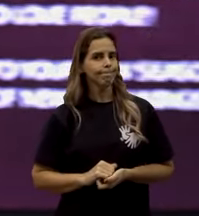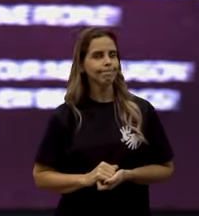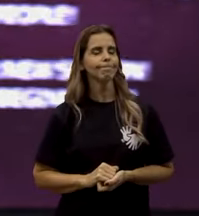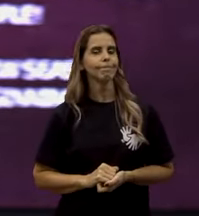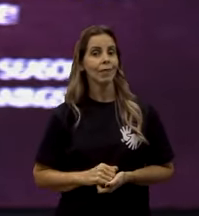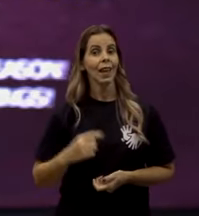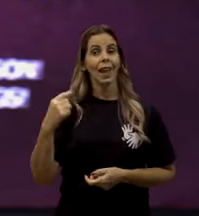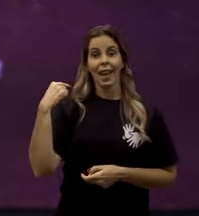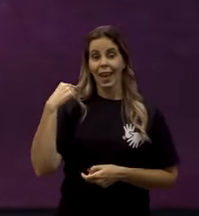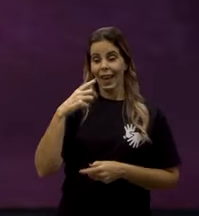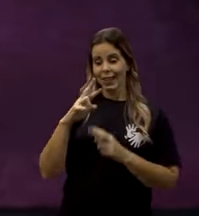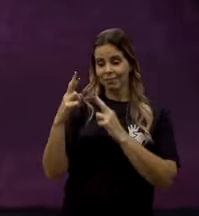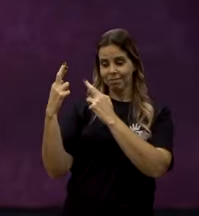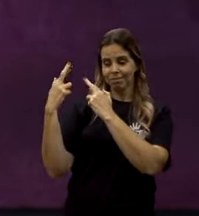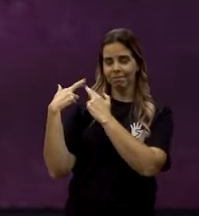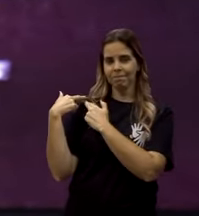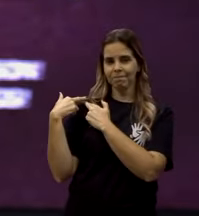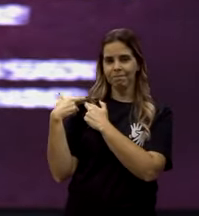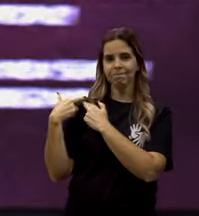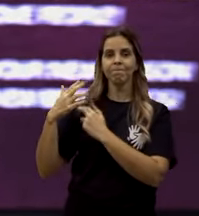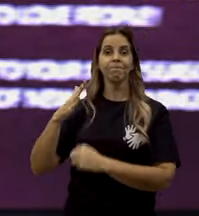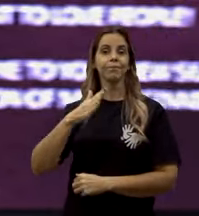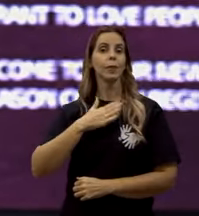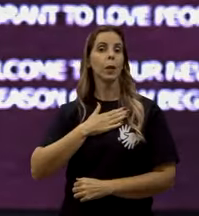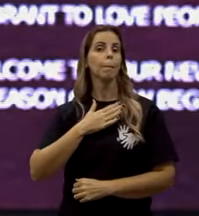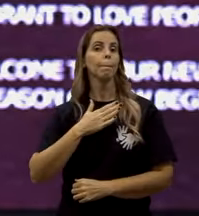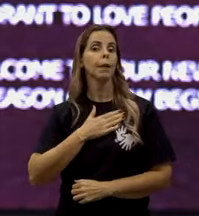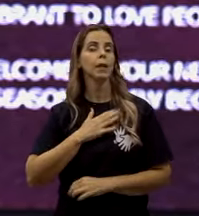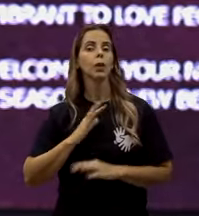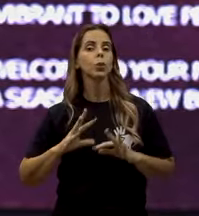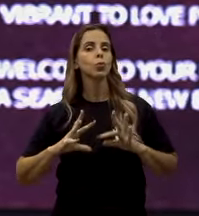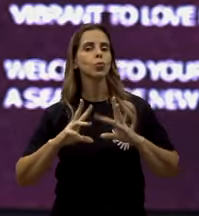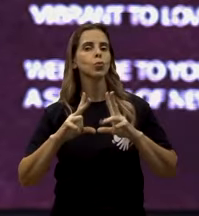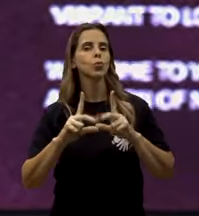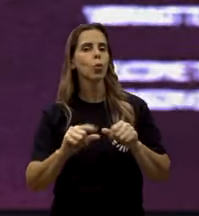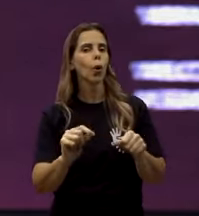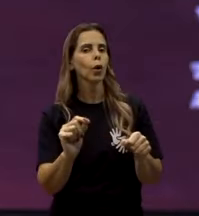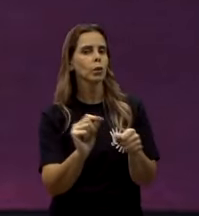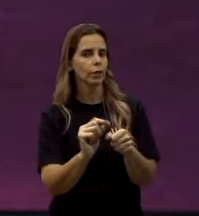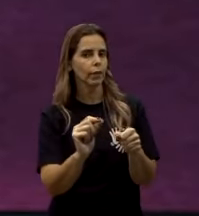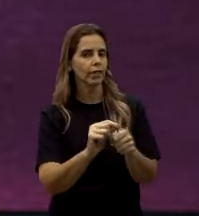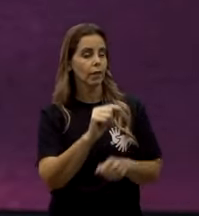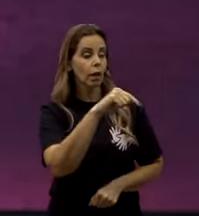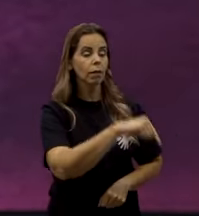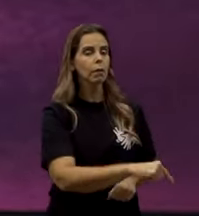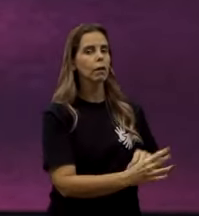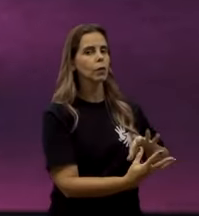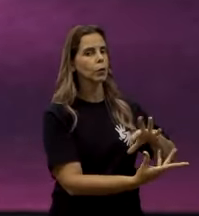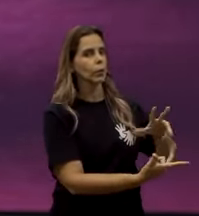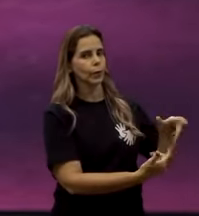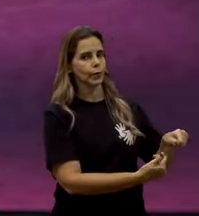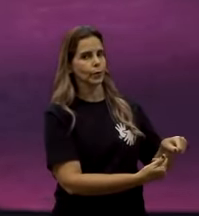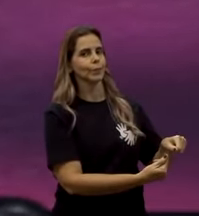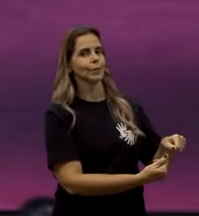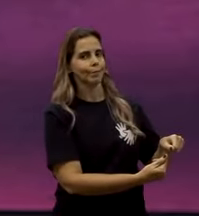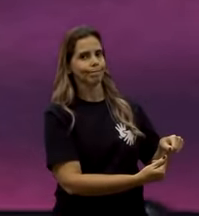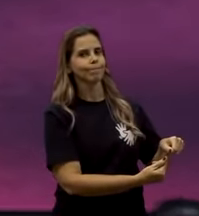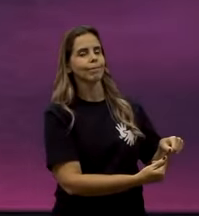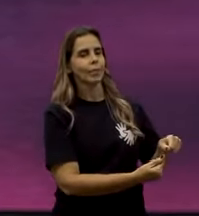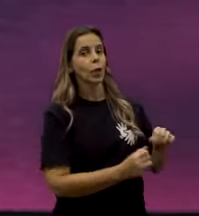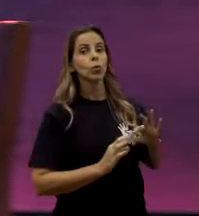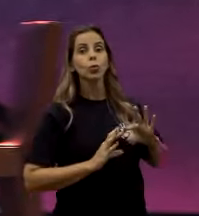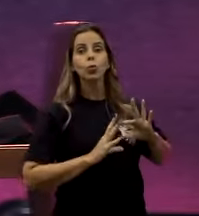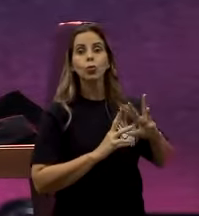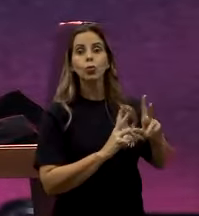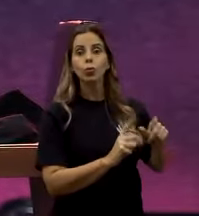prestar contas a Deus sobre o que fiz e o que deixei de fazer com aquilo que era chamado de o propósito de Deus para